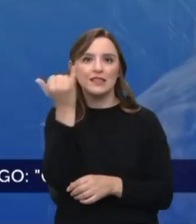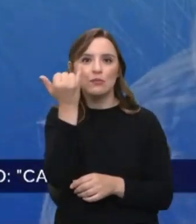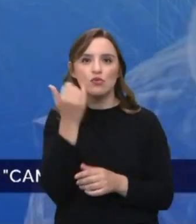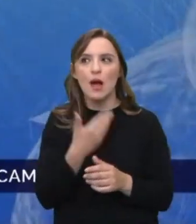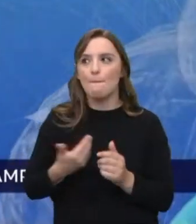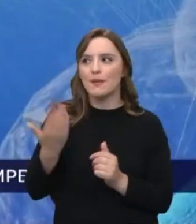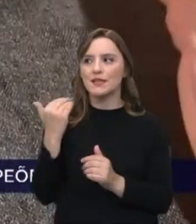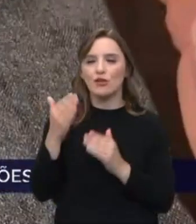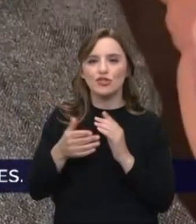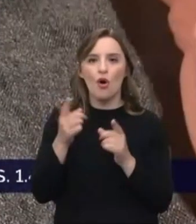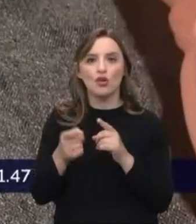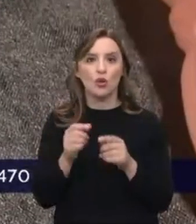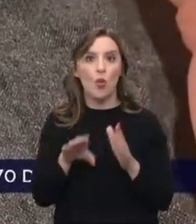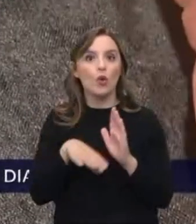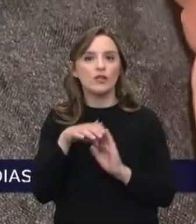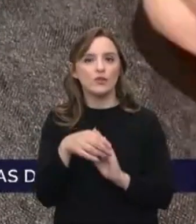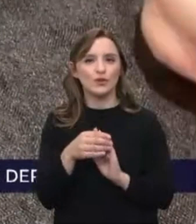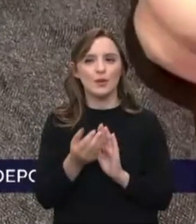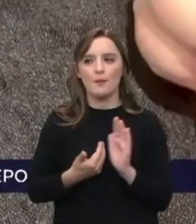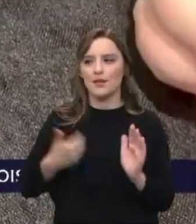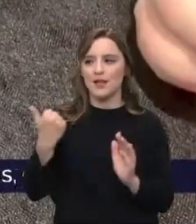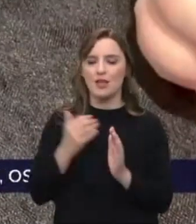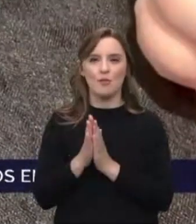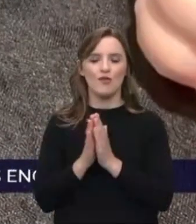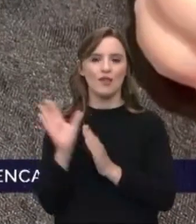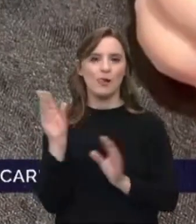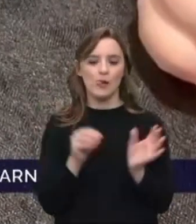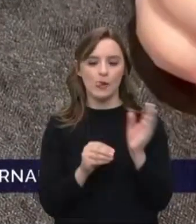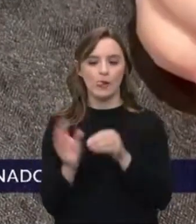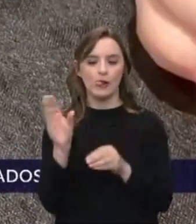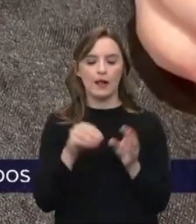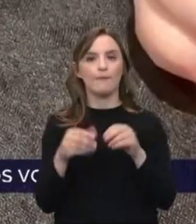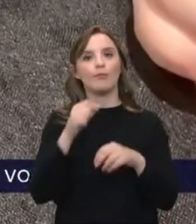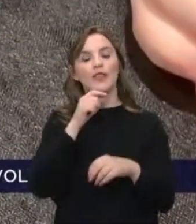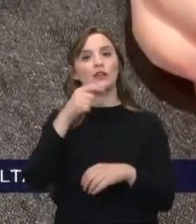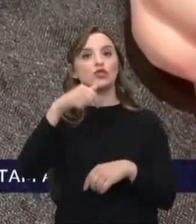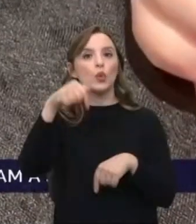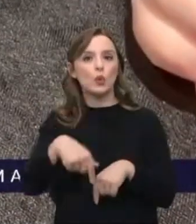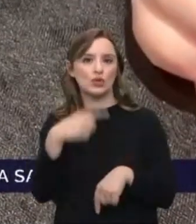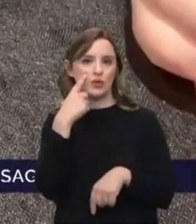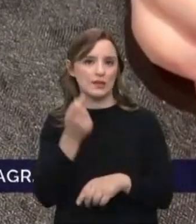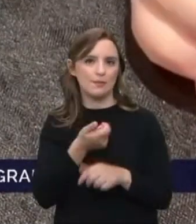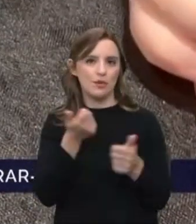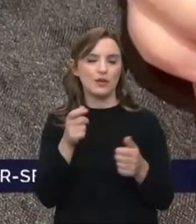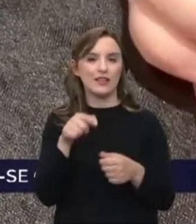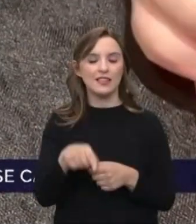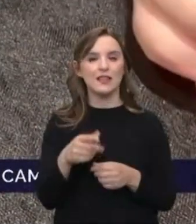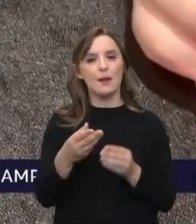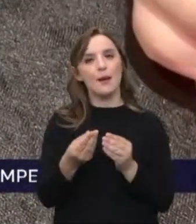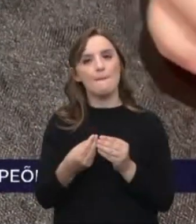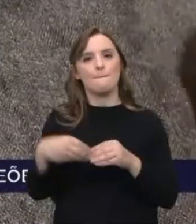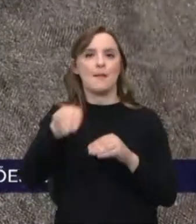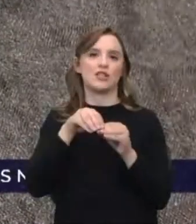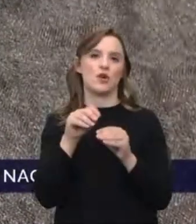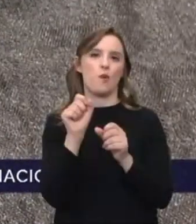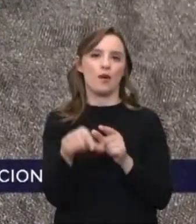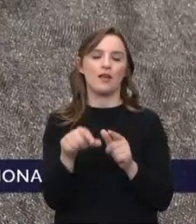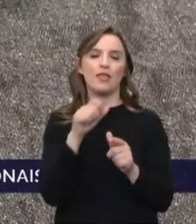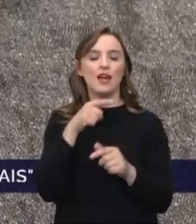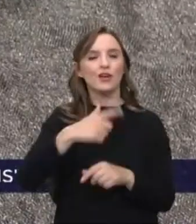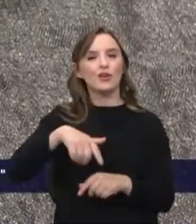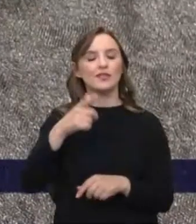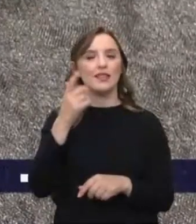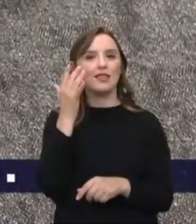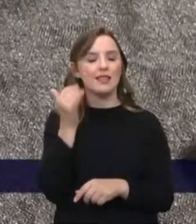do passado, que afinal nós conseguimos conhecê-las melhor hoje. E, portanto, este é mais um contributo para tentarmos perceber, no